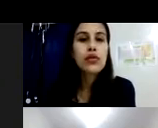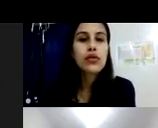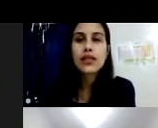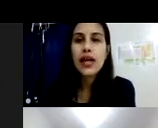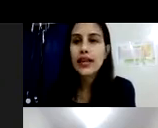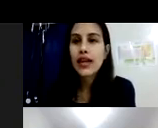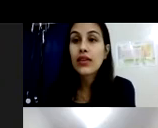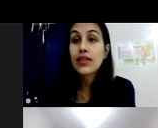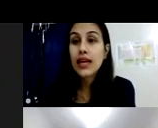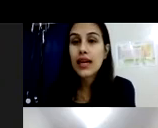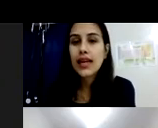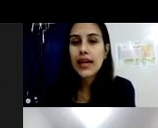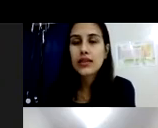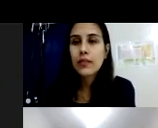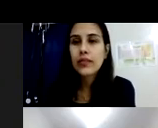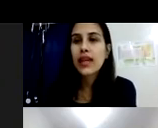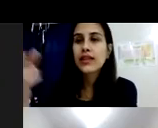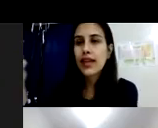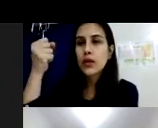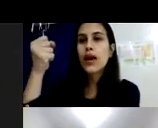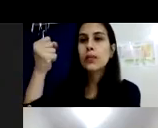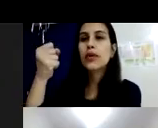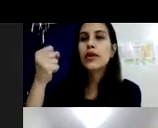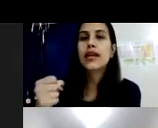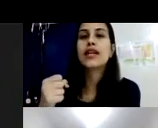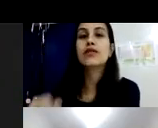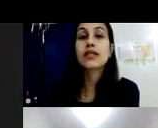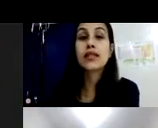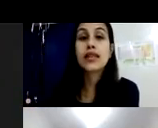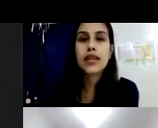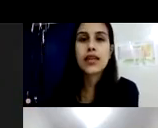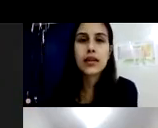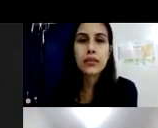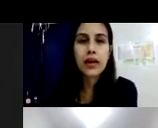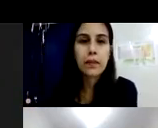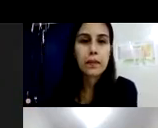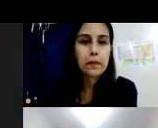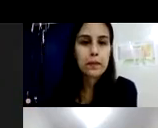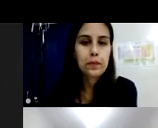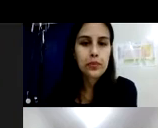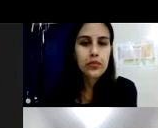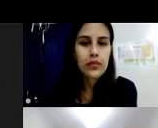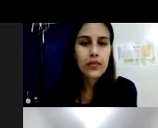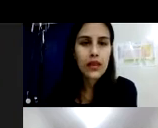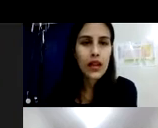idoso consegue evitar queda, né? Ele tem um apoio ali caso ele se desequilibre.